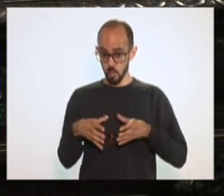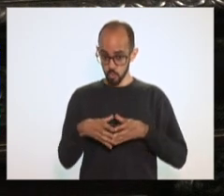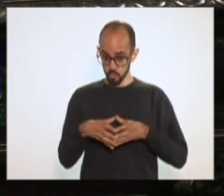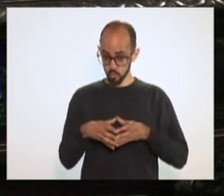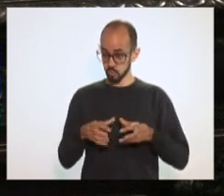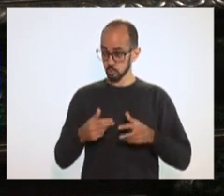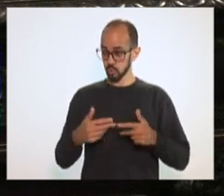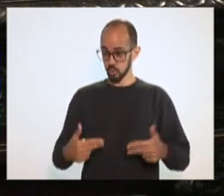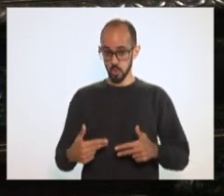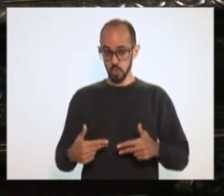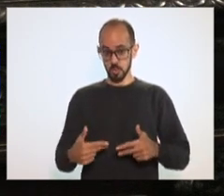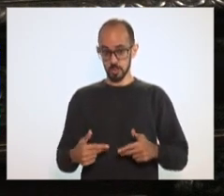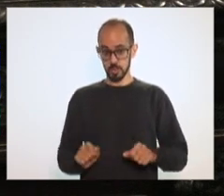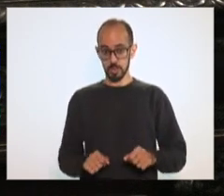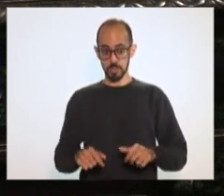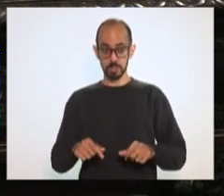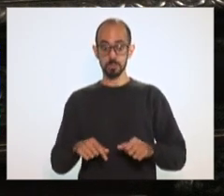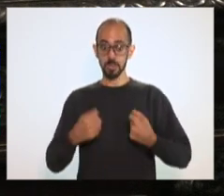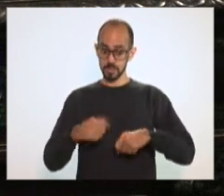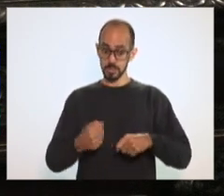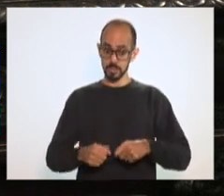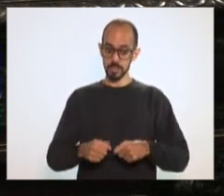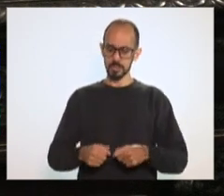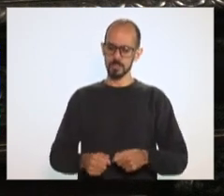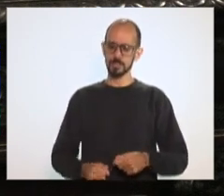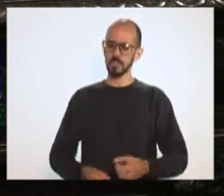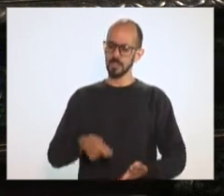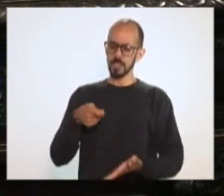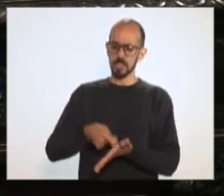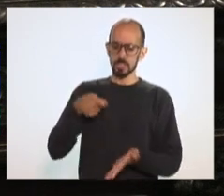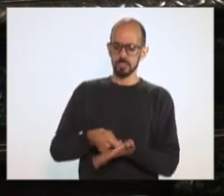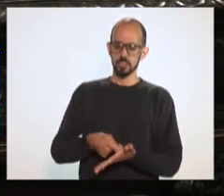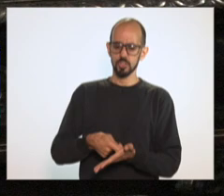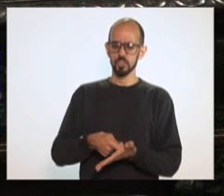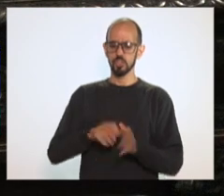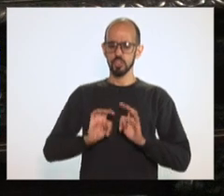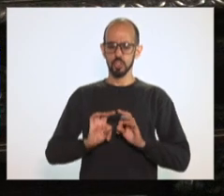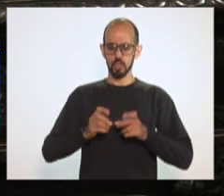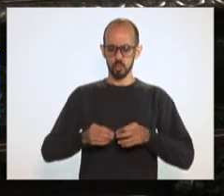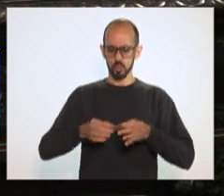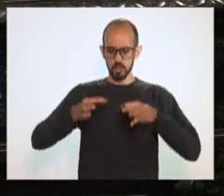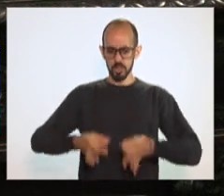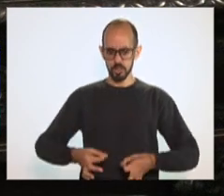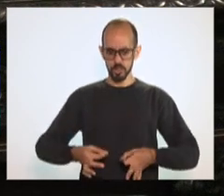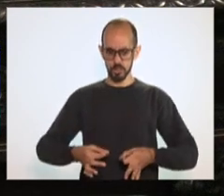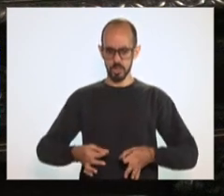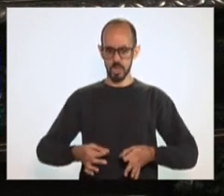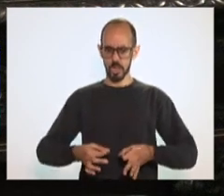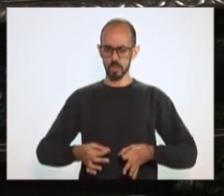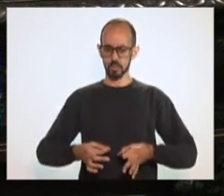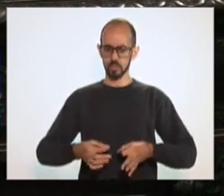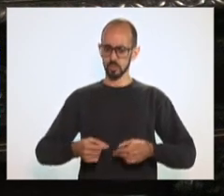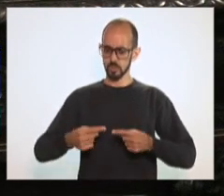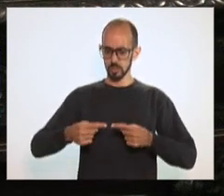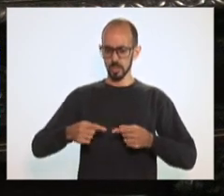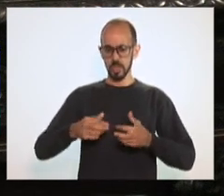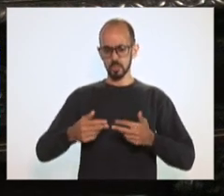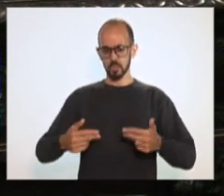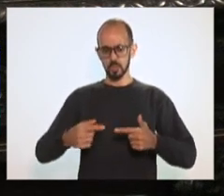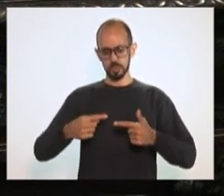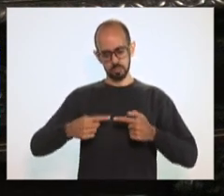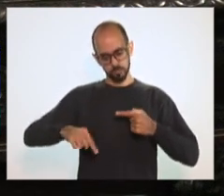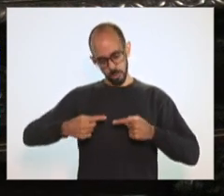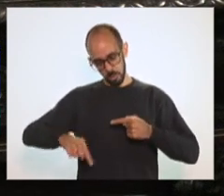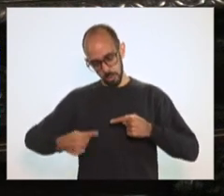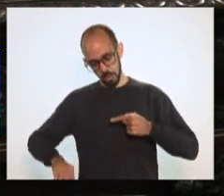punir aqueles municípios, aqueles prefeitos que não valorizarem o